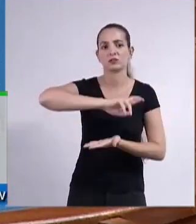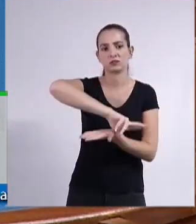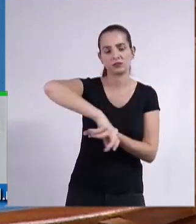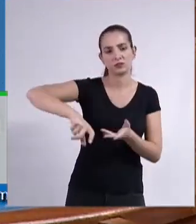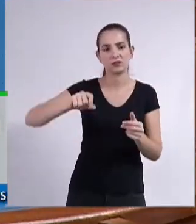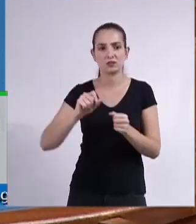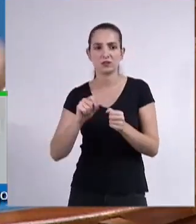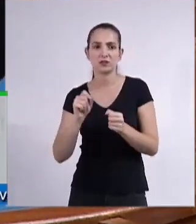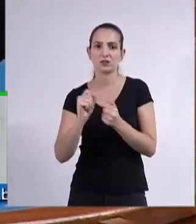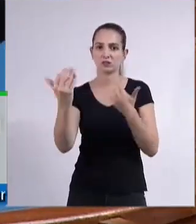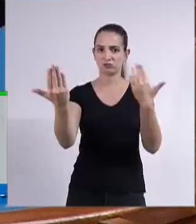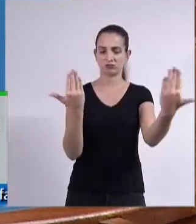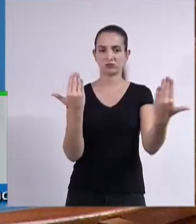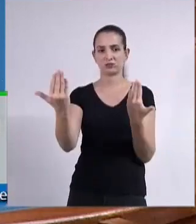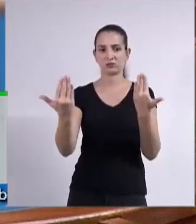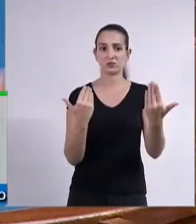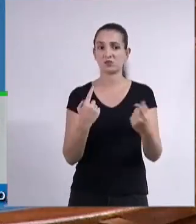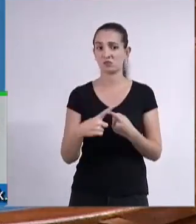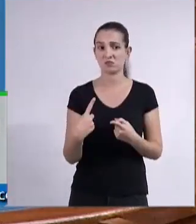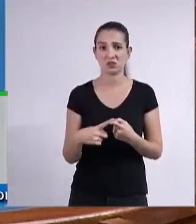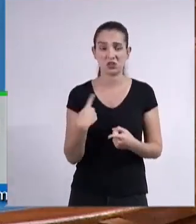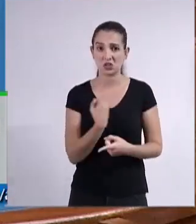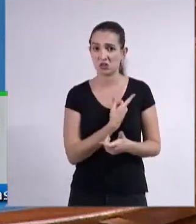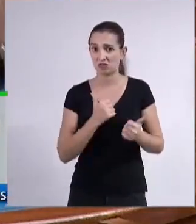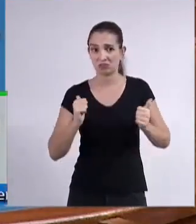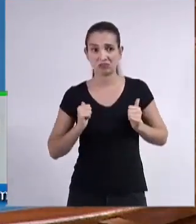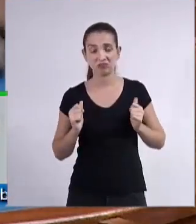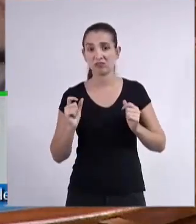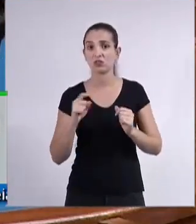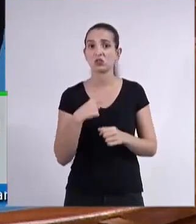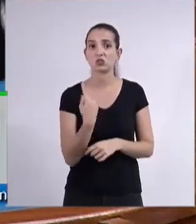um contraponto, porque senão nós ficaremos aqui como meros